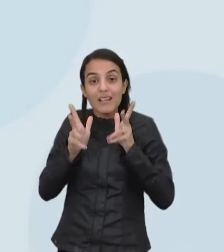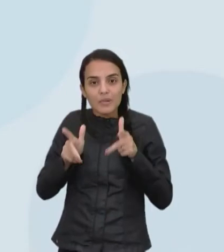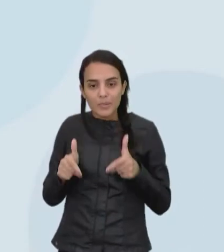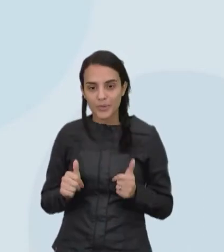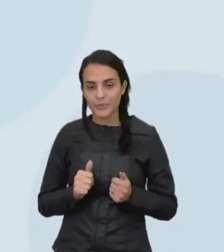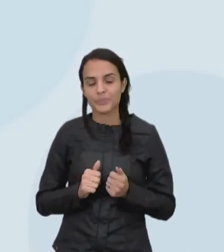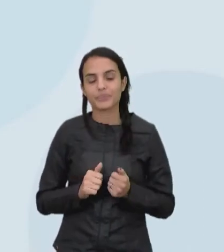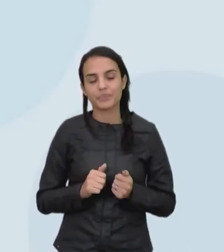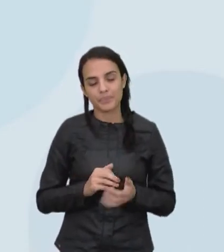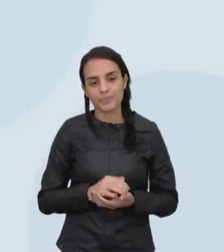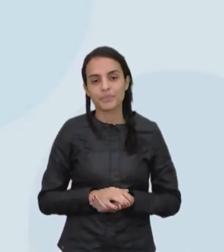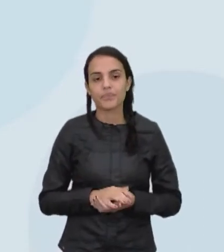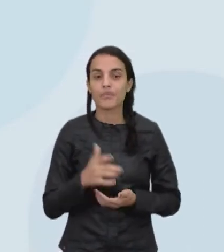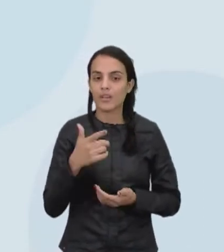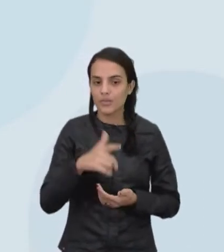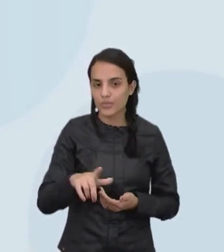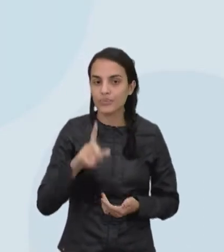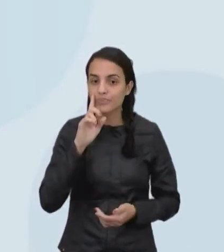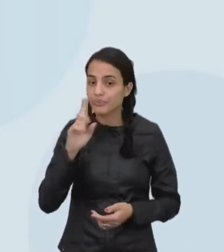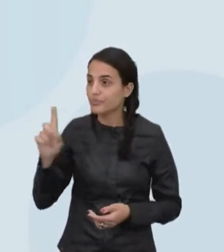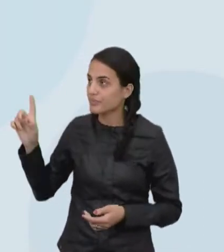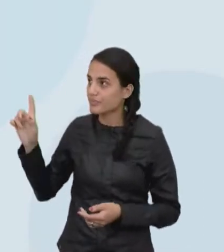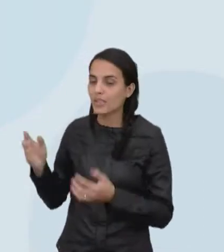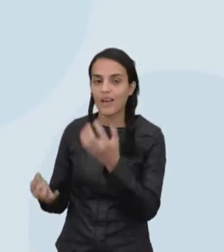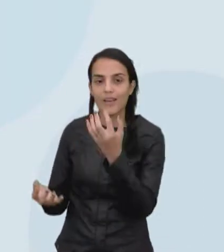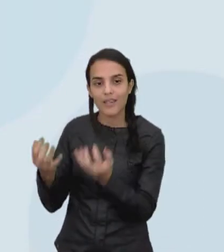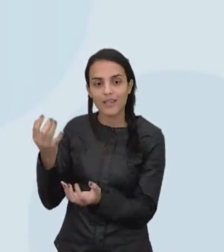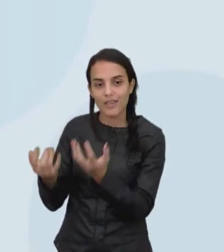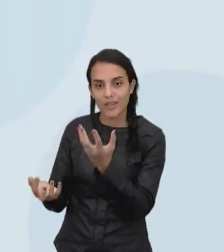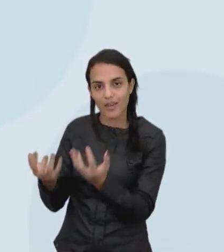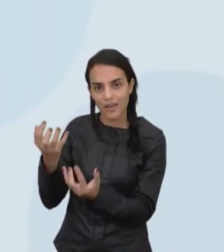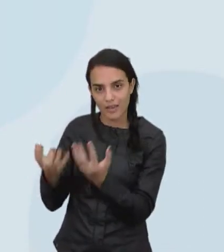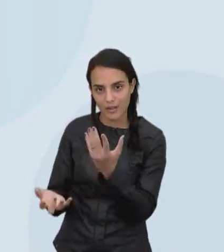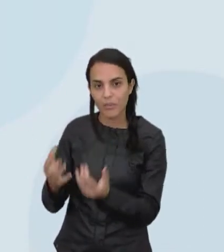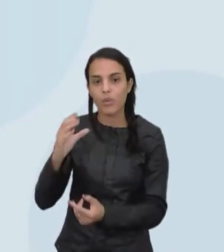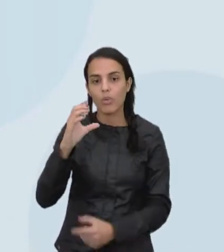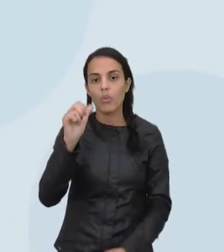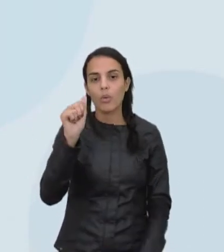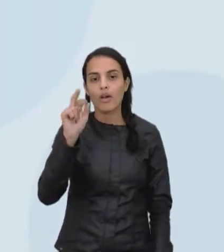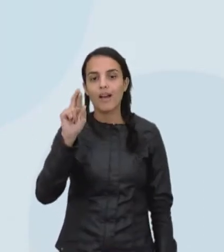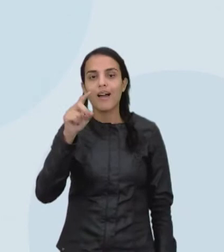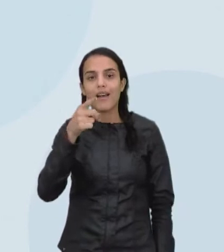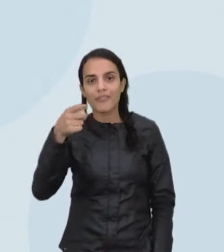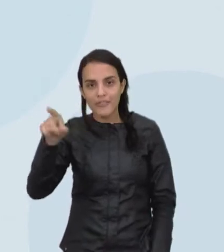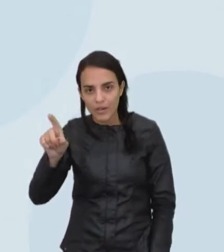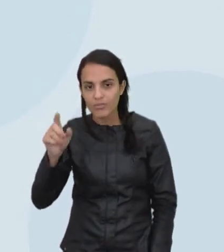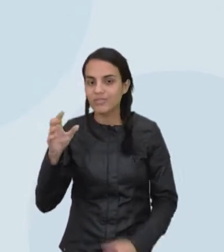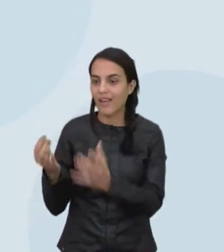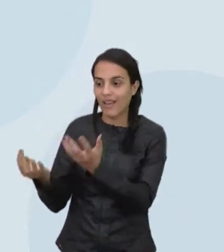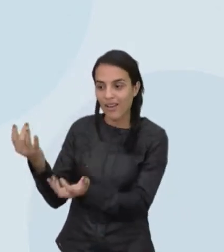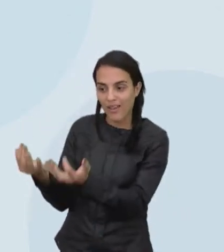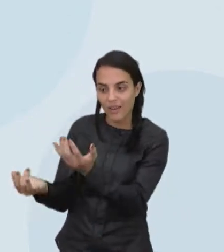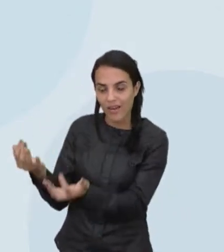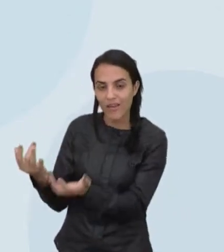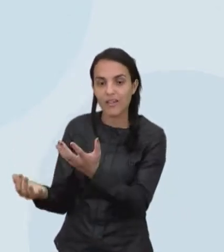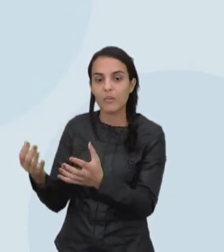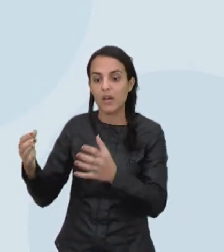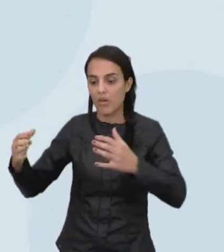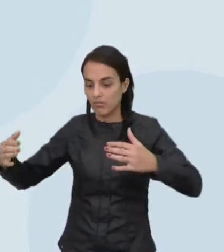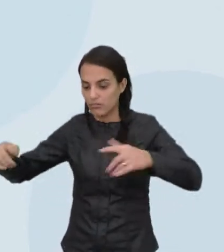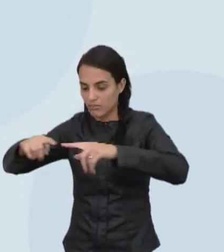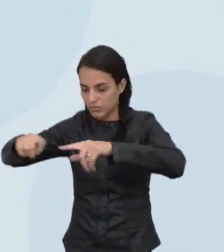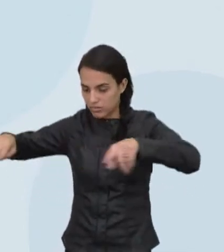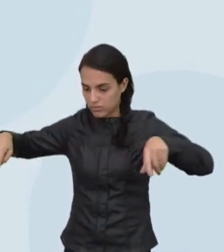é uma térmica, ou seja, tem que queimar, né? Queima este combustível, carvão mineral. Então queima-se o carvão mineral numa caldeira, de